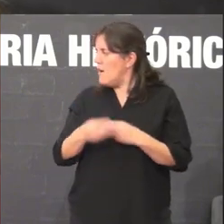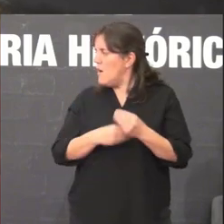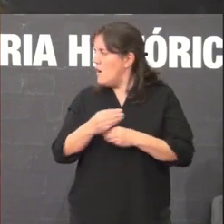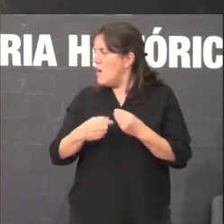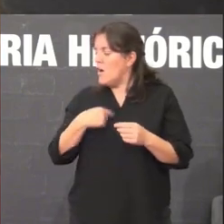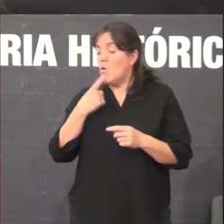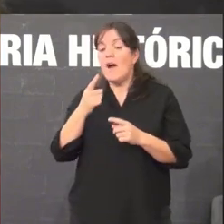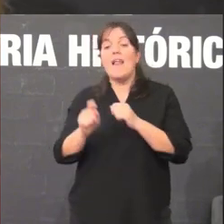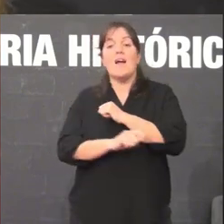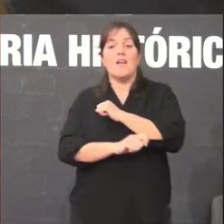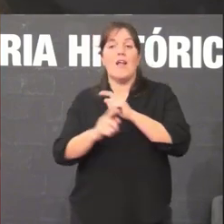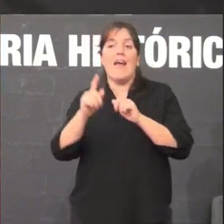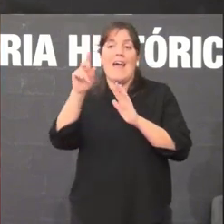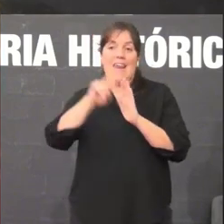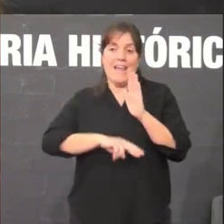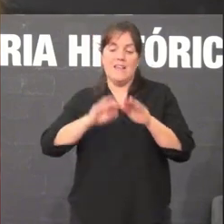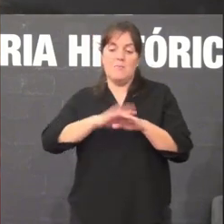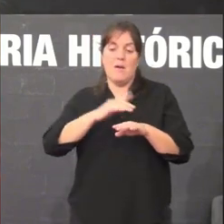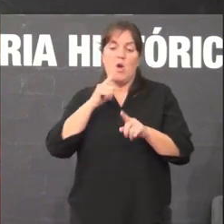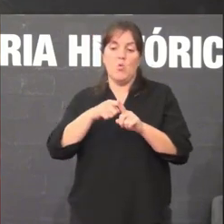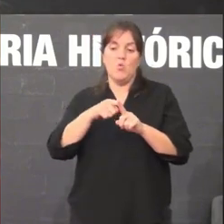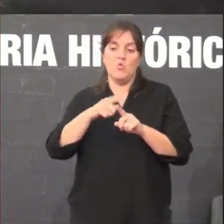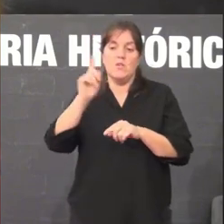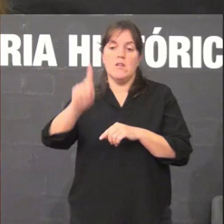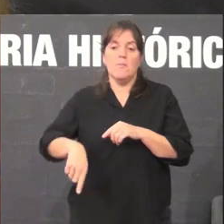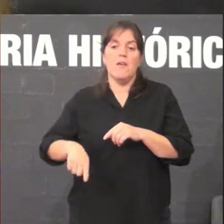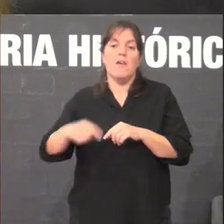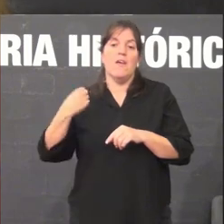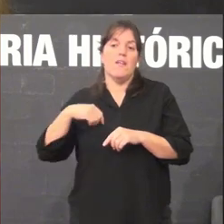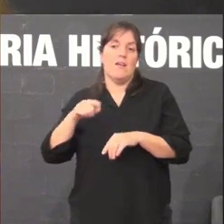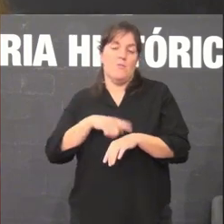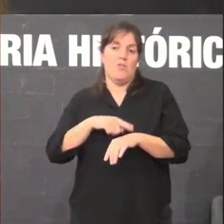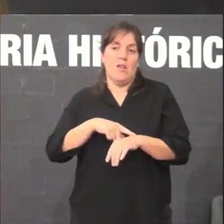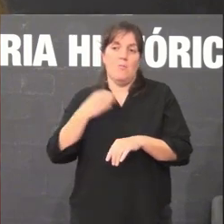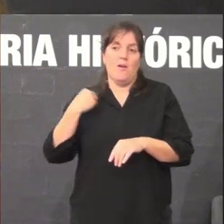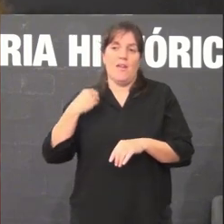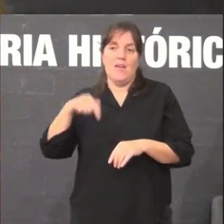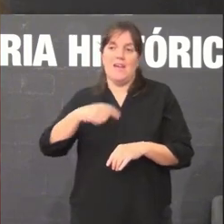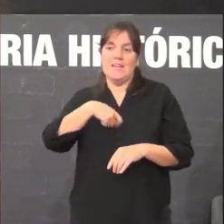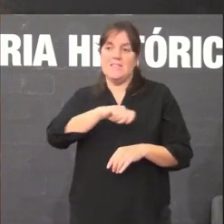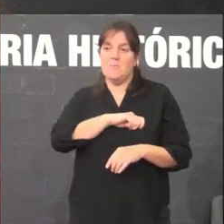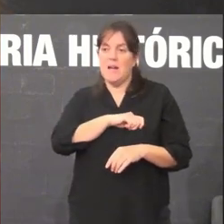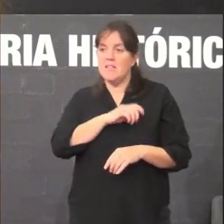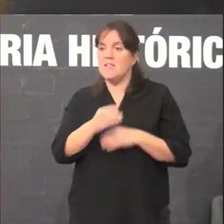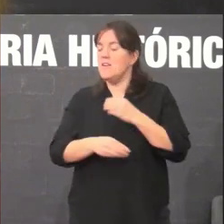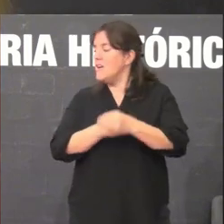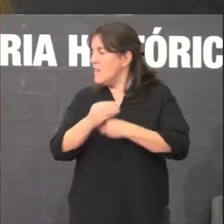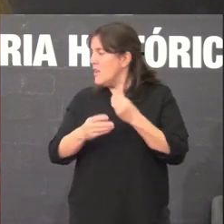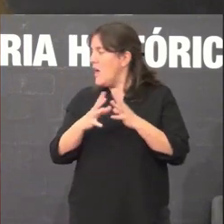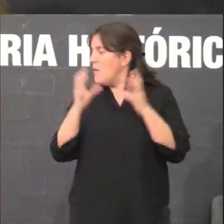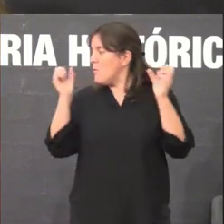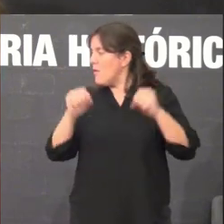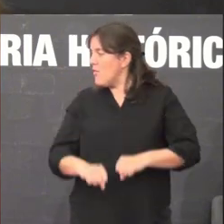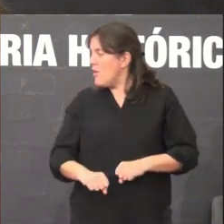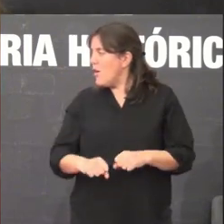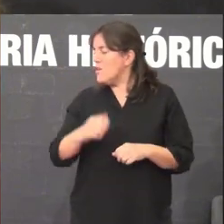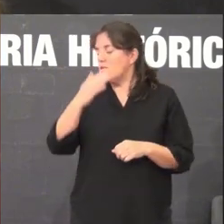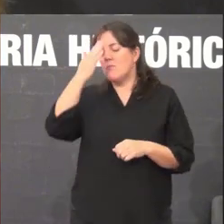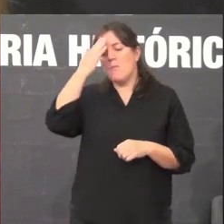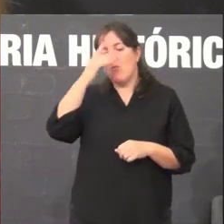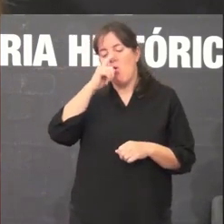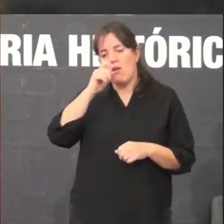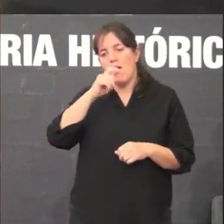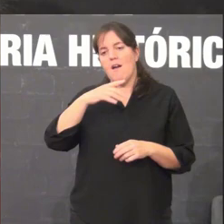verbas para a sua aplicação e tiveram há pouco tempo aqui em Espanha, não é, então, a aprovação de uma memória